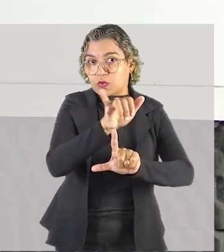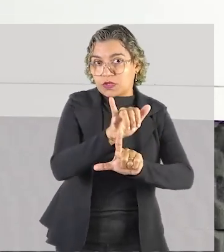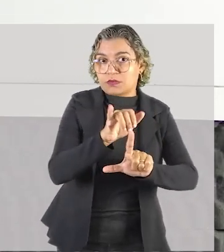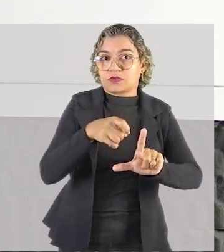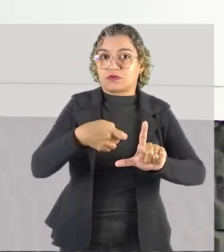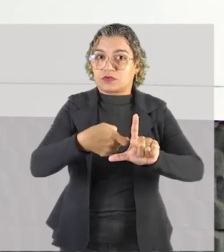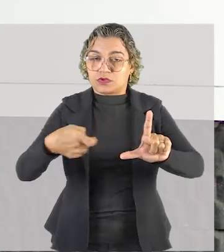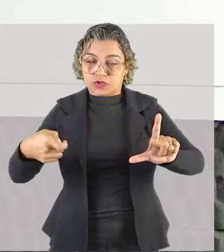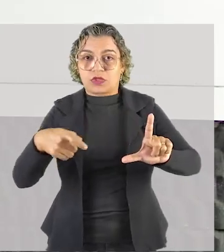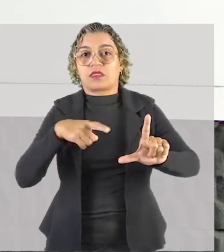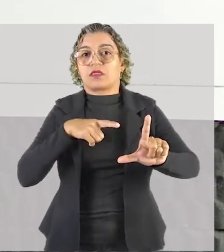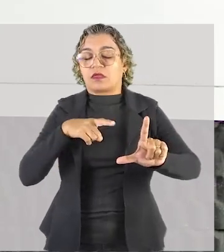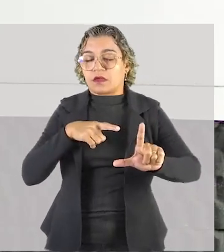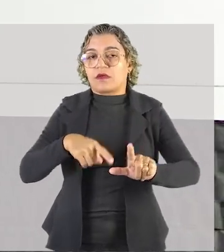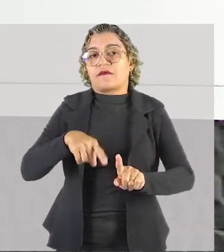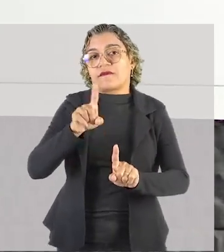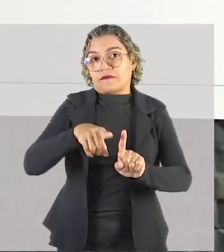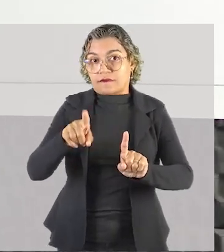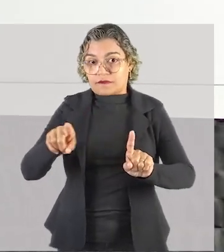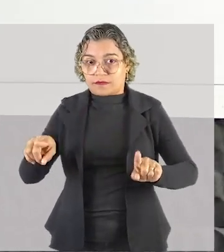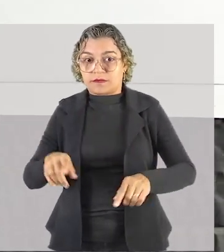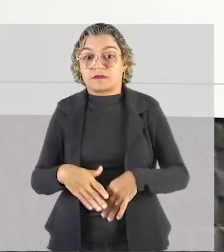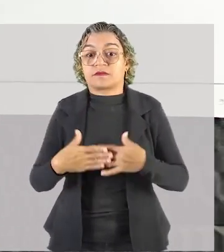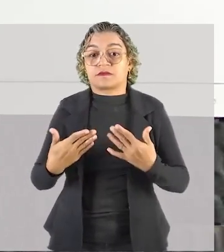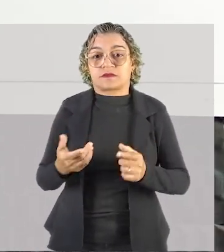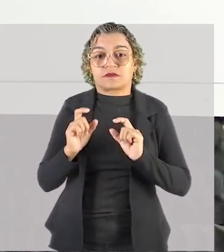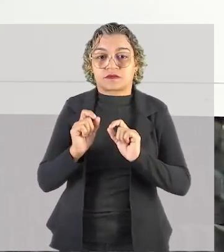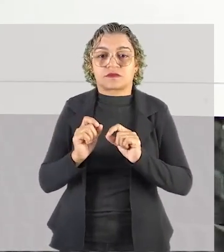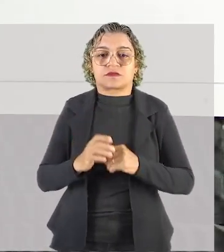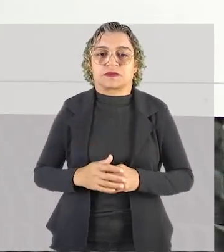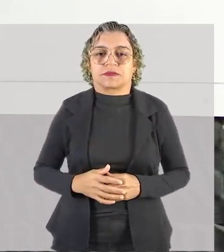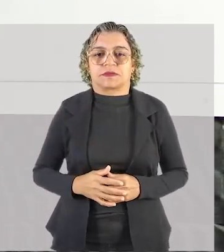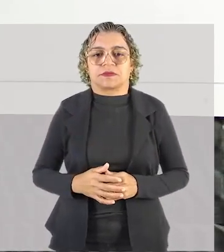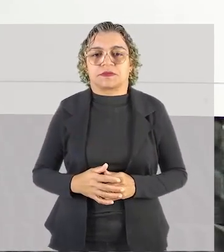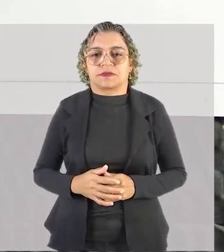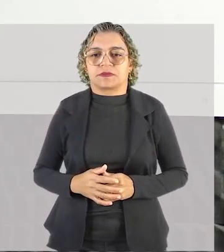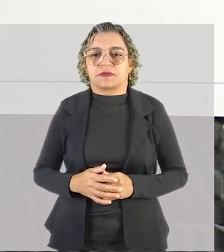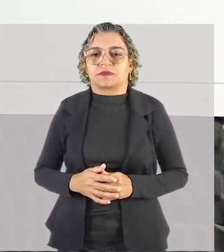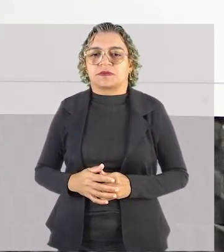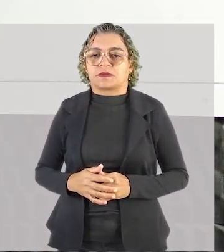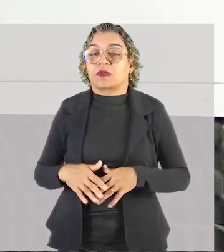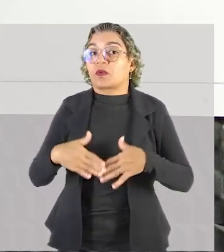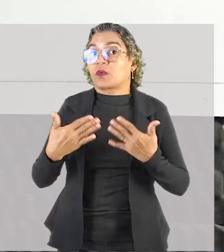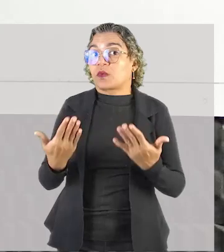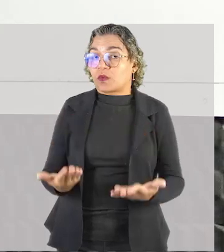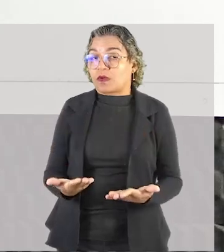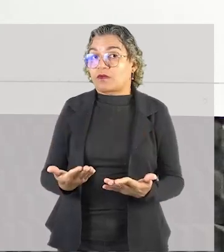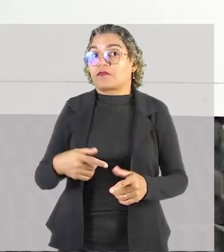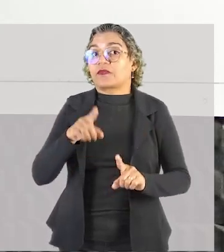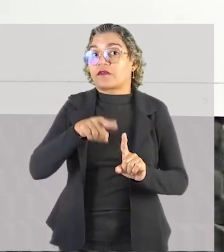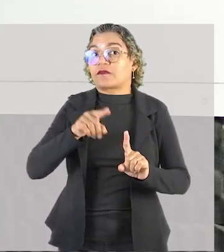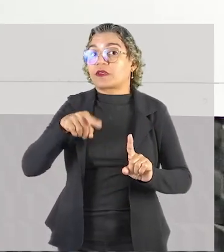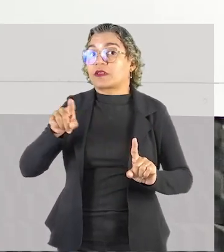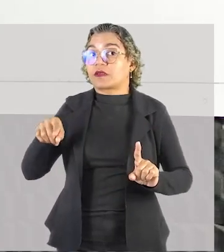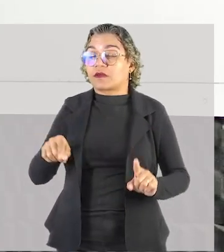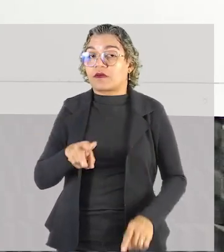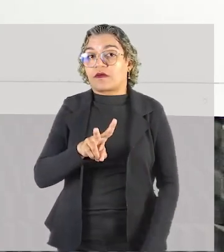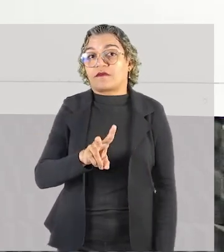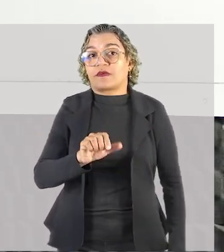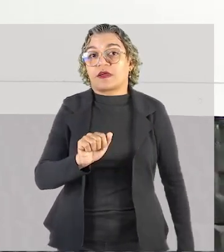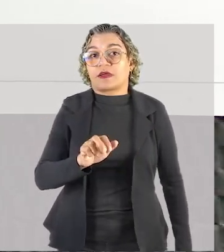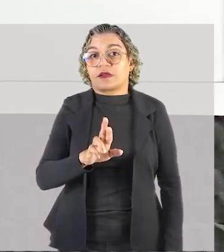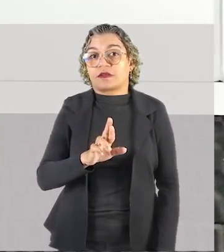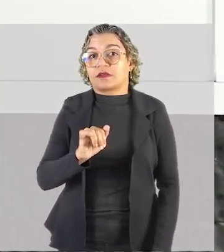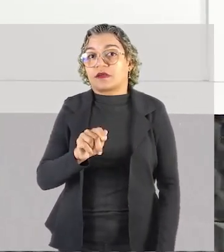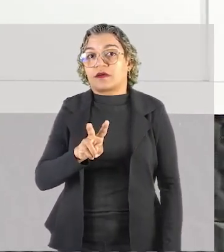nossas variáveis, né? Então, o que acontece, turma? Então, vamos lá. Quais são as nossas variáveis? Se você tem uma variável